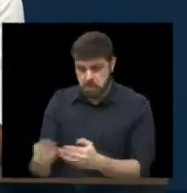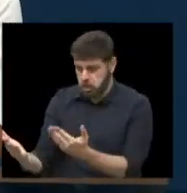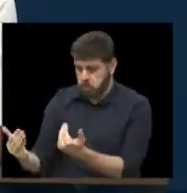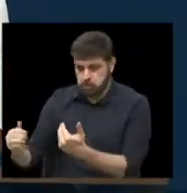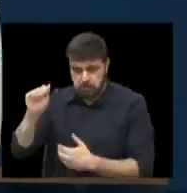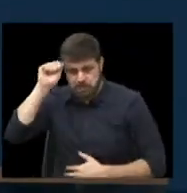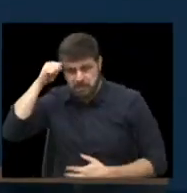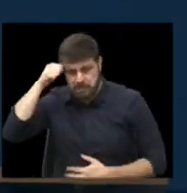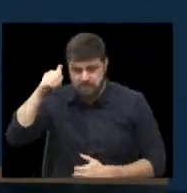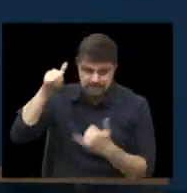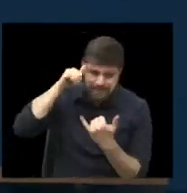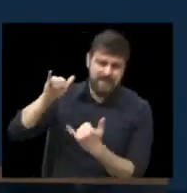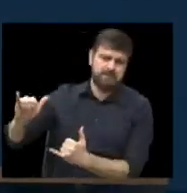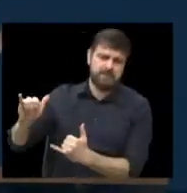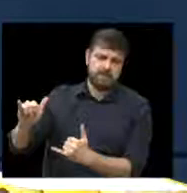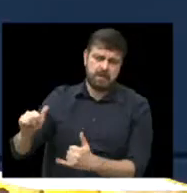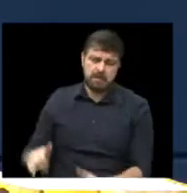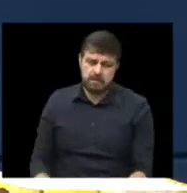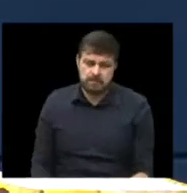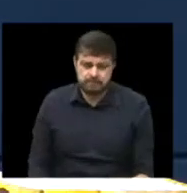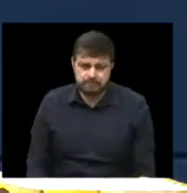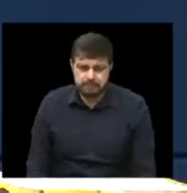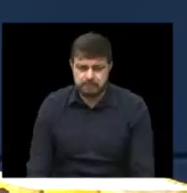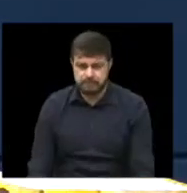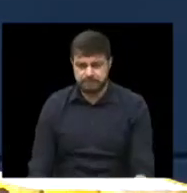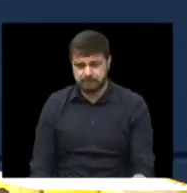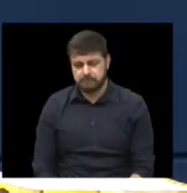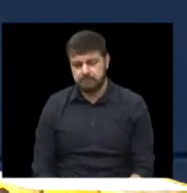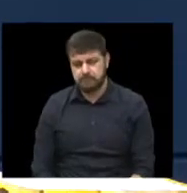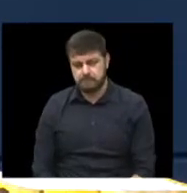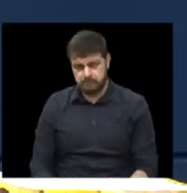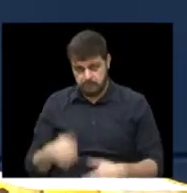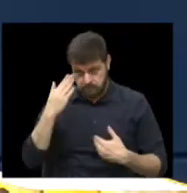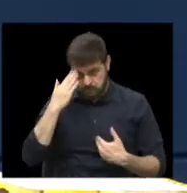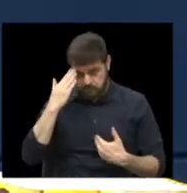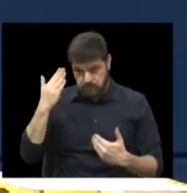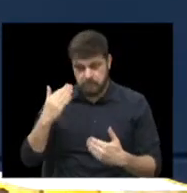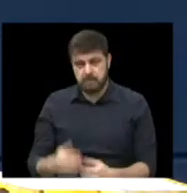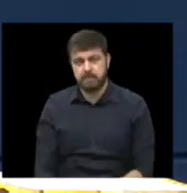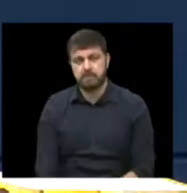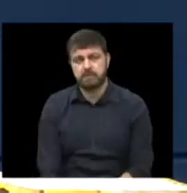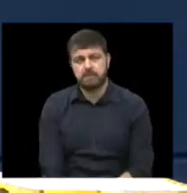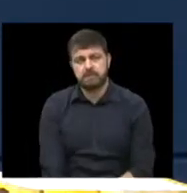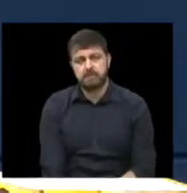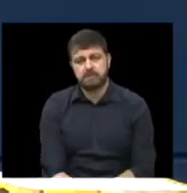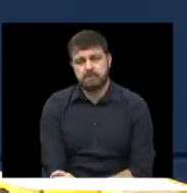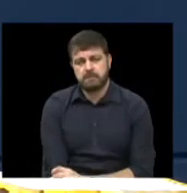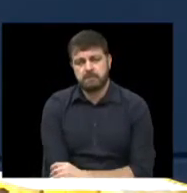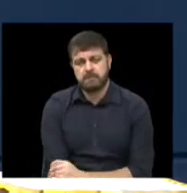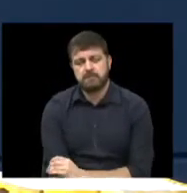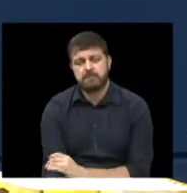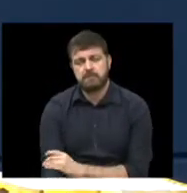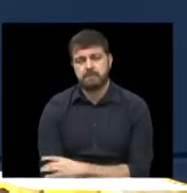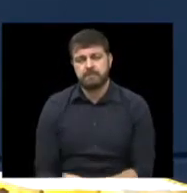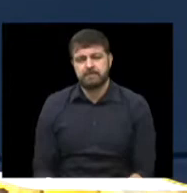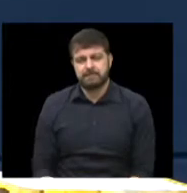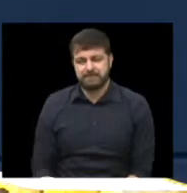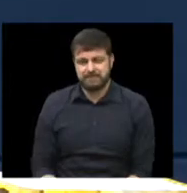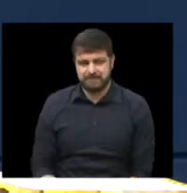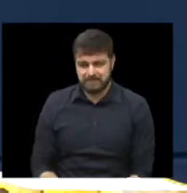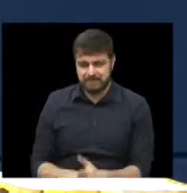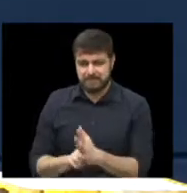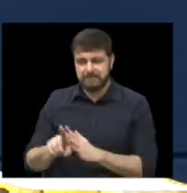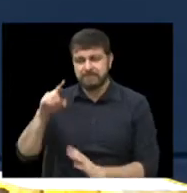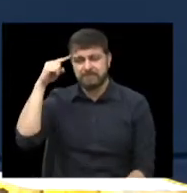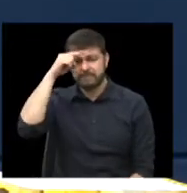Negra nesse país. Muito obrigada. Muito obrigado, vereadora Mariana Conte. Eu consulto o vereador